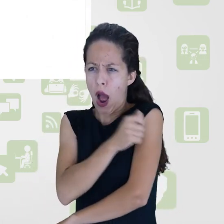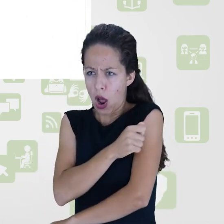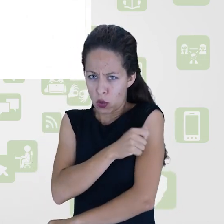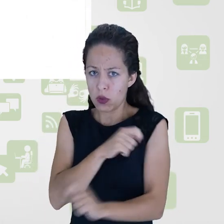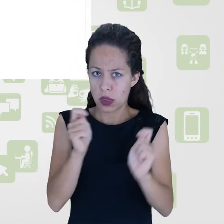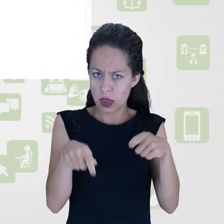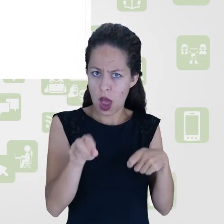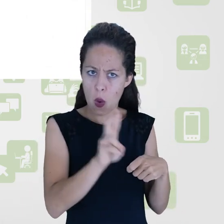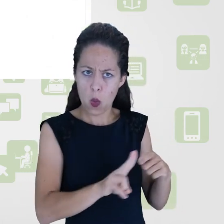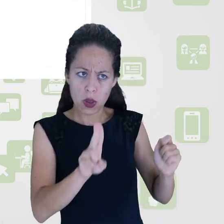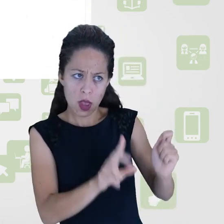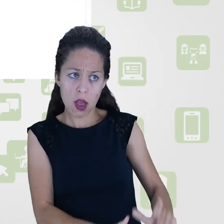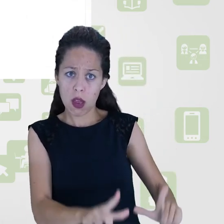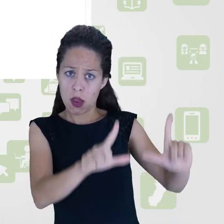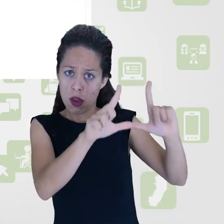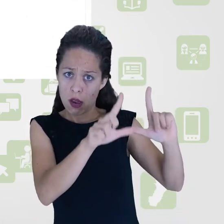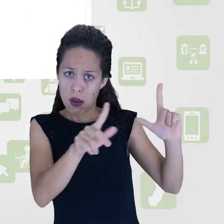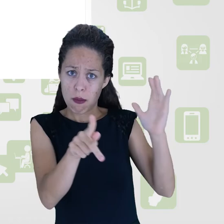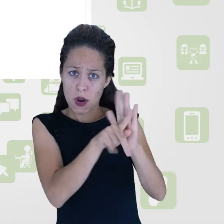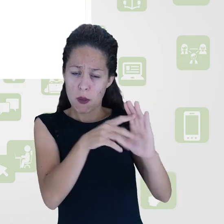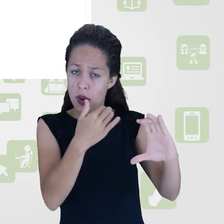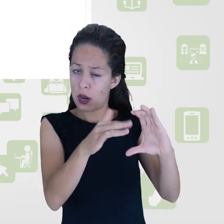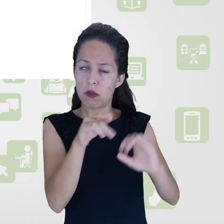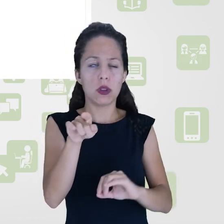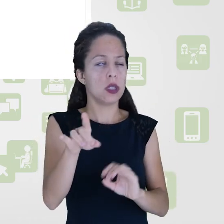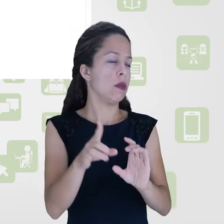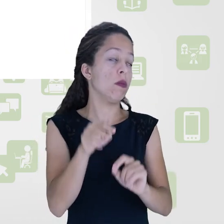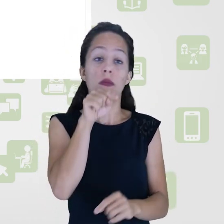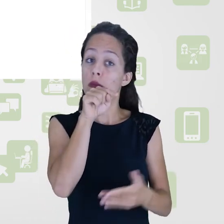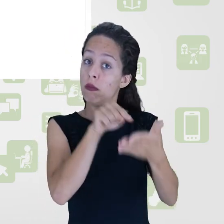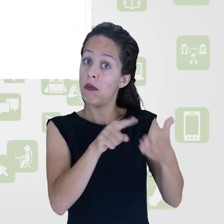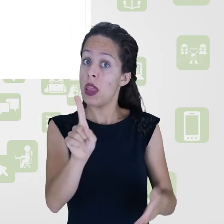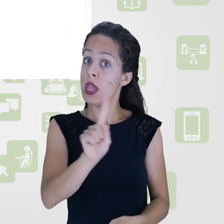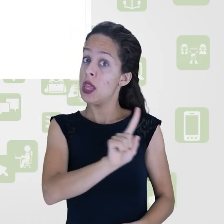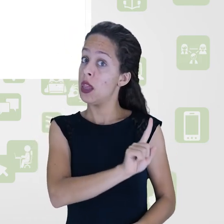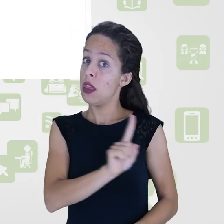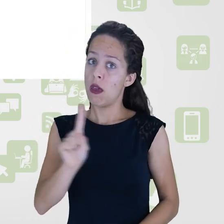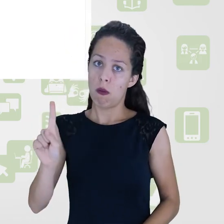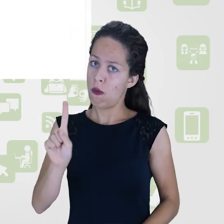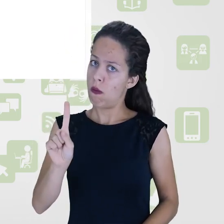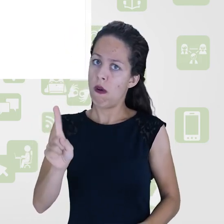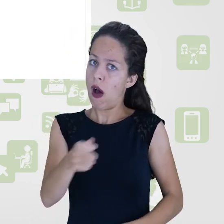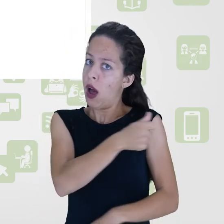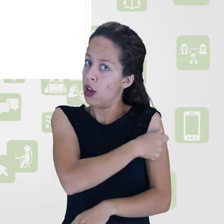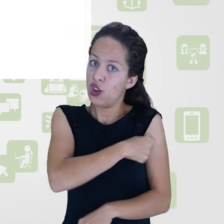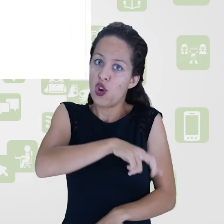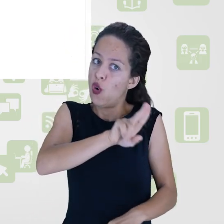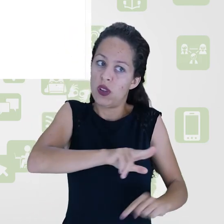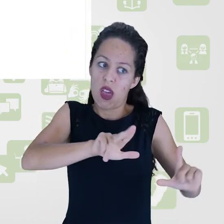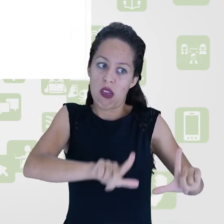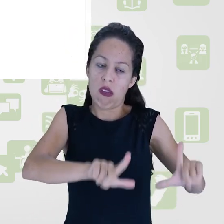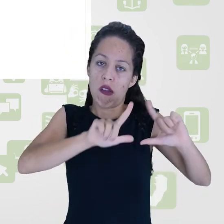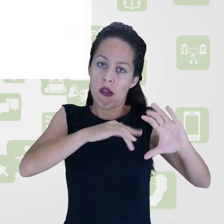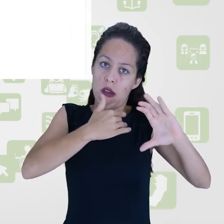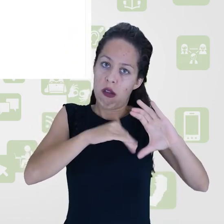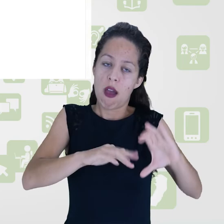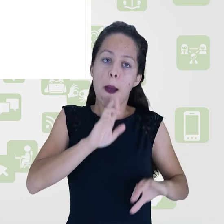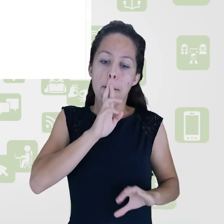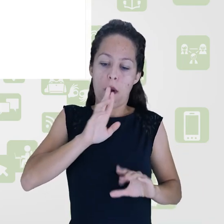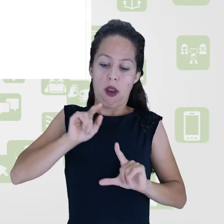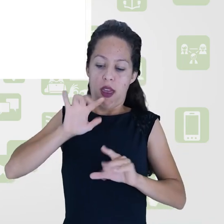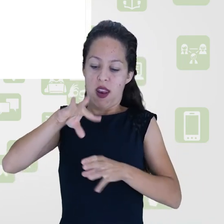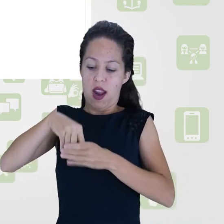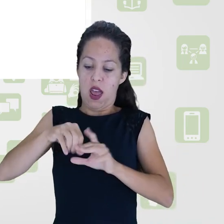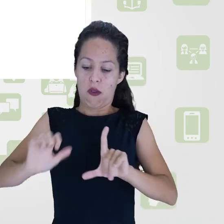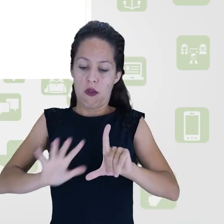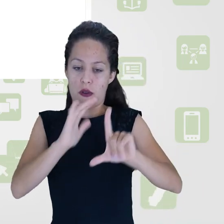permitir que os estudantes usem o correio eletrônico. Então, a opção a ser marcada é não, porque o estudante aqui ele não vai responder por